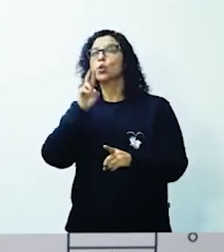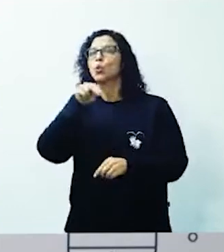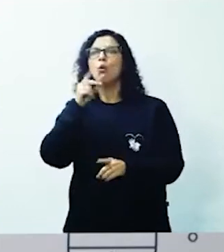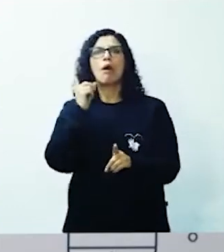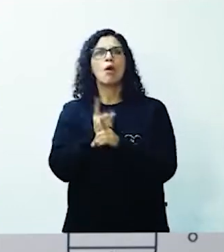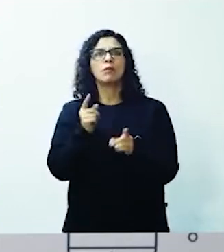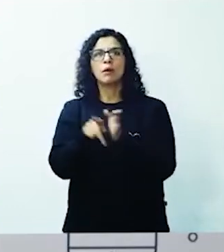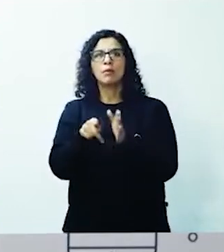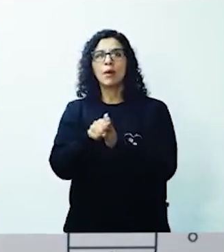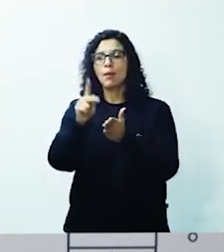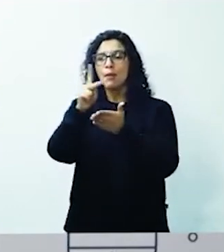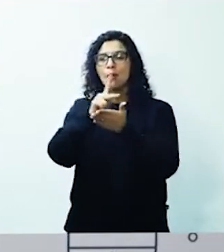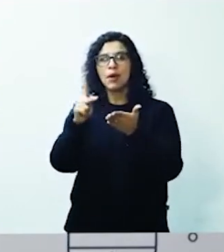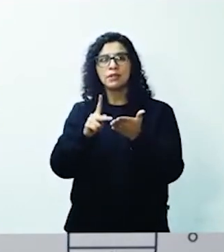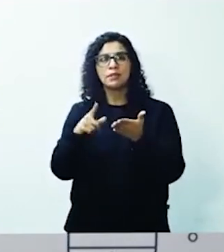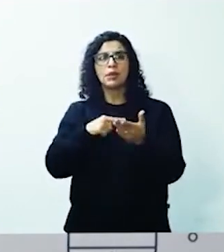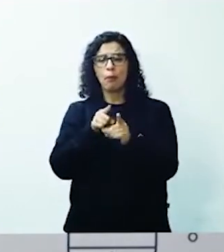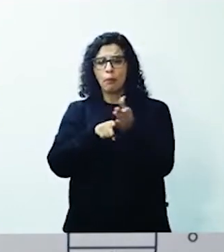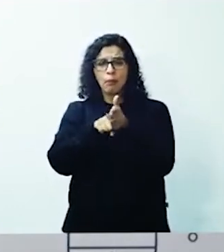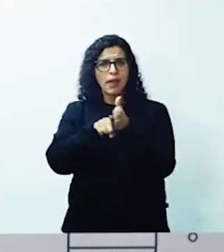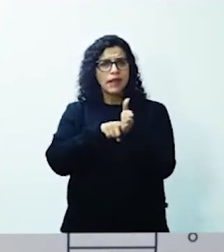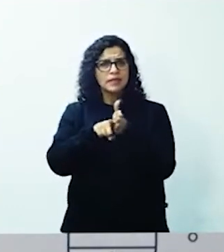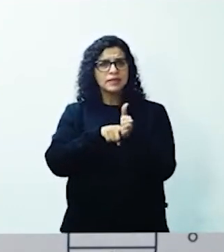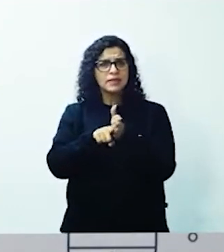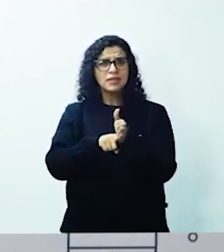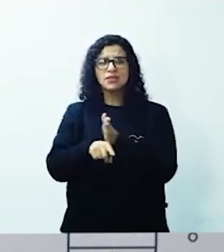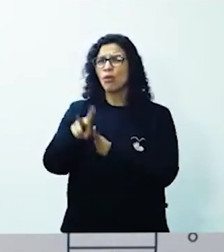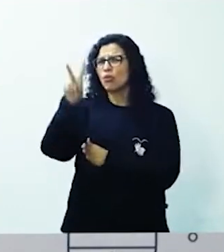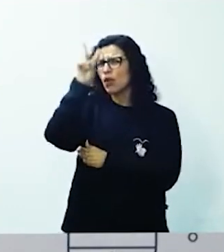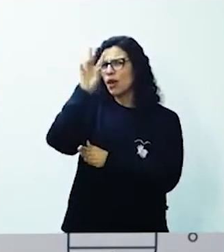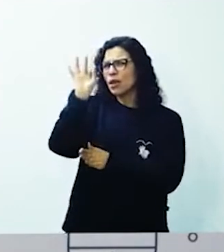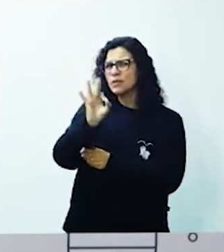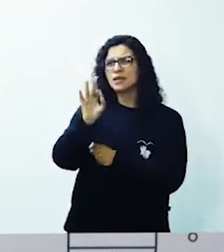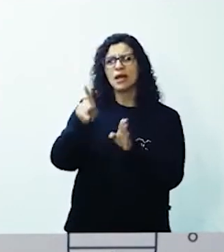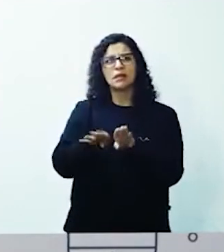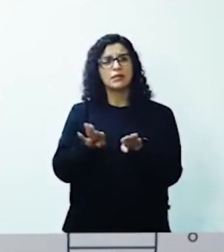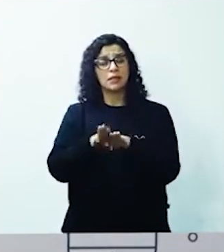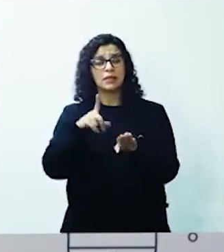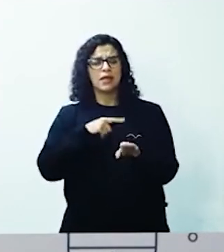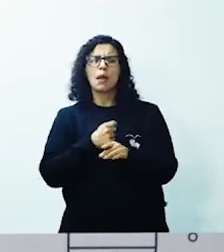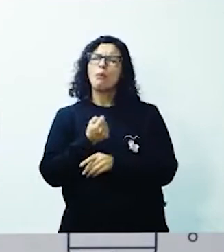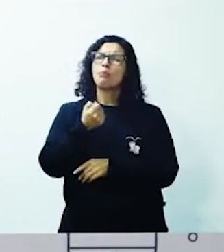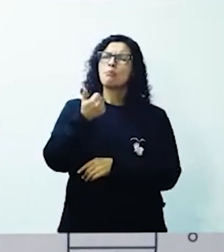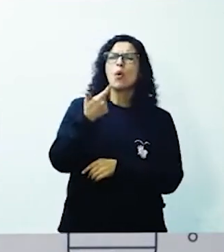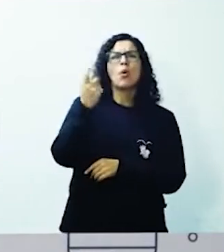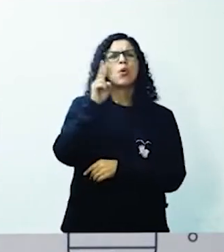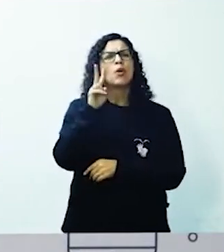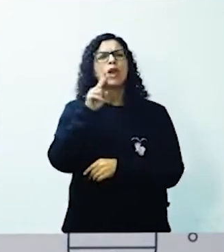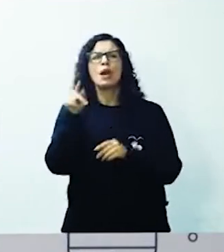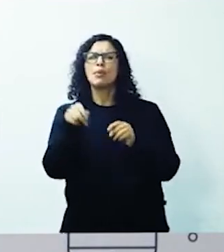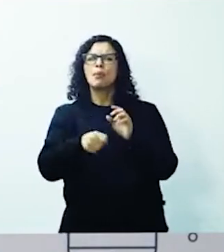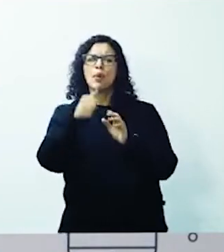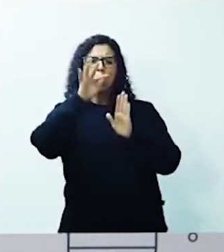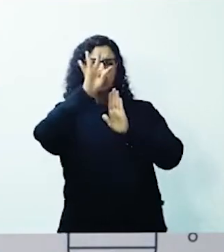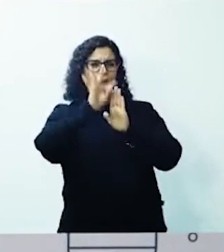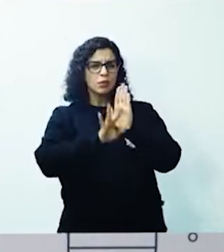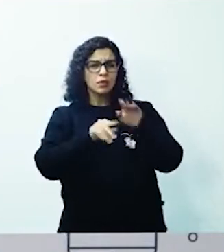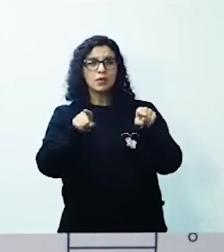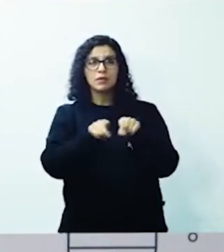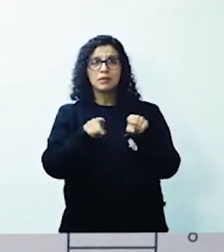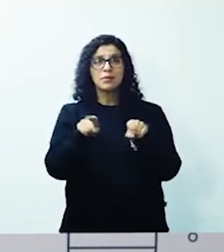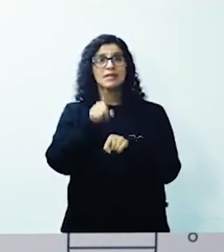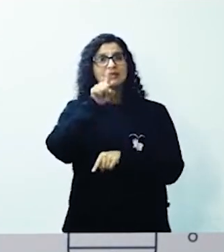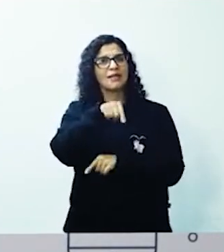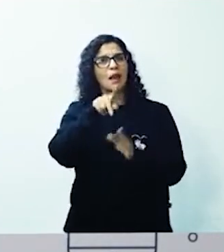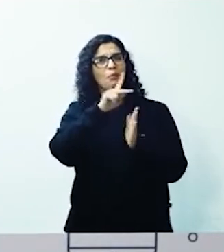esse poema, porque quando a gente pesquisa, acaba não lembrando direito, lembro muito pouco dos versos também para saber se